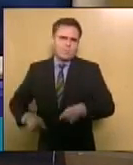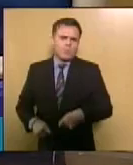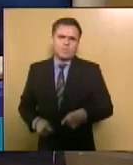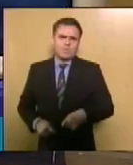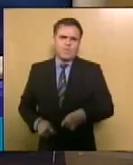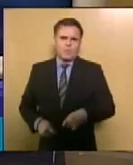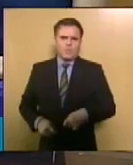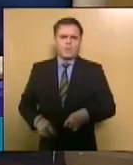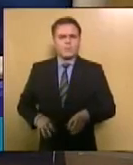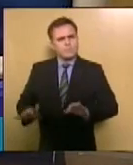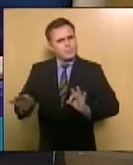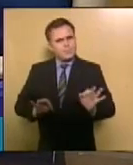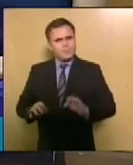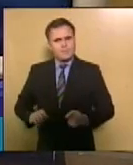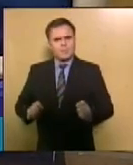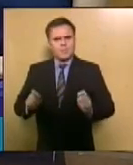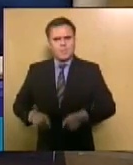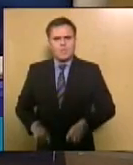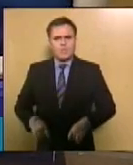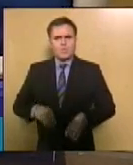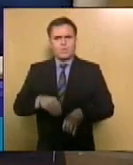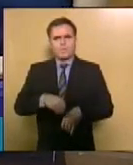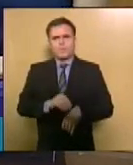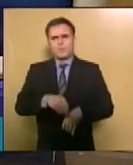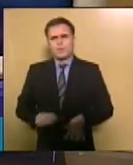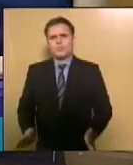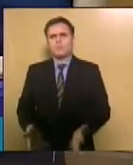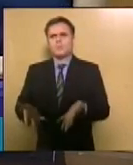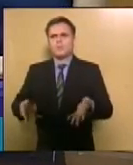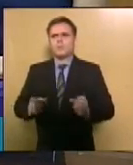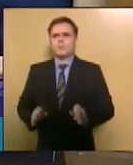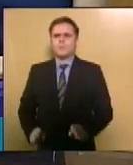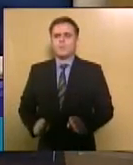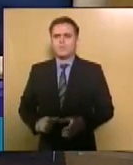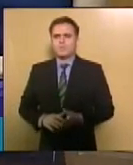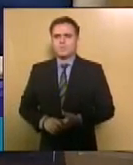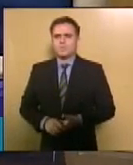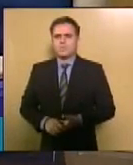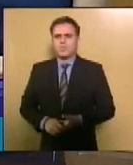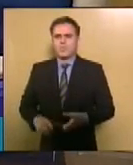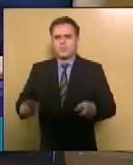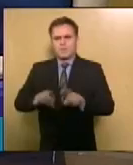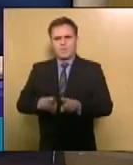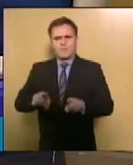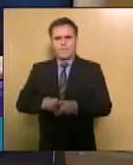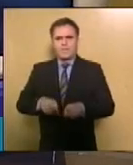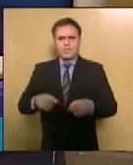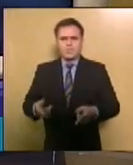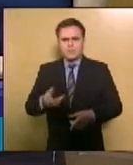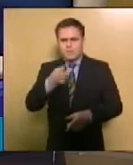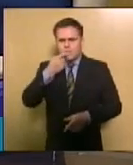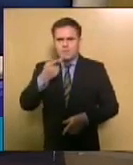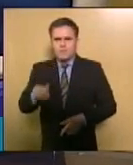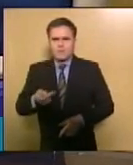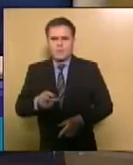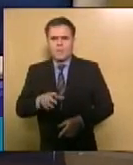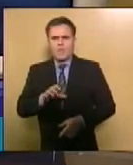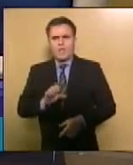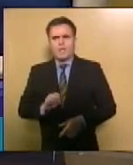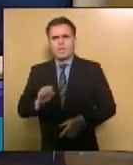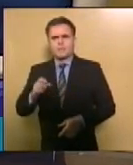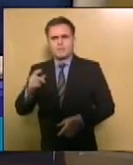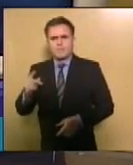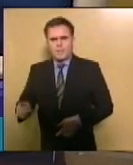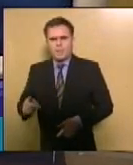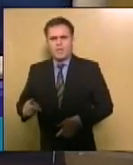governança para que e a informação ela possa fluir Além disso nós temos o problema do SSP Futebol